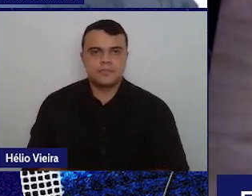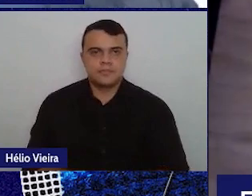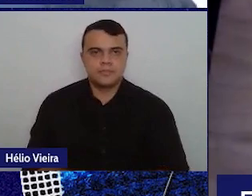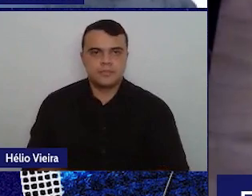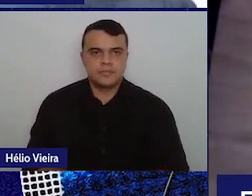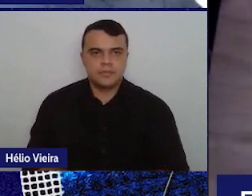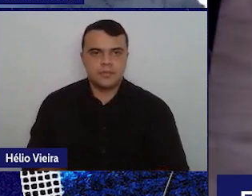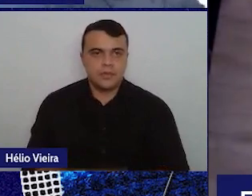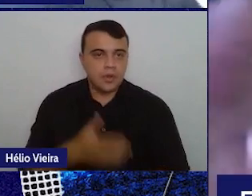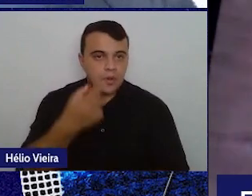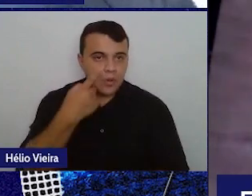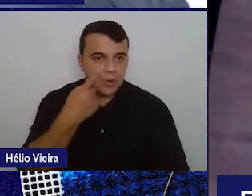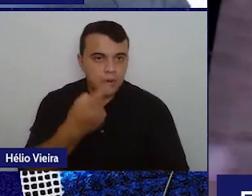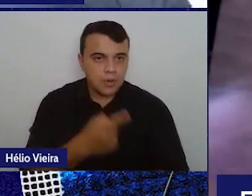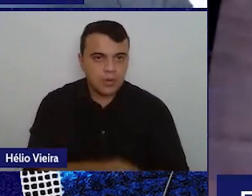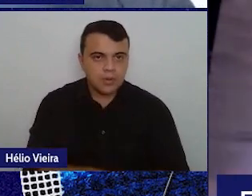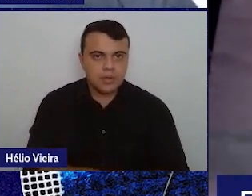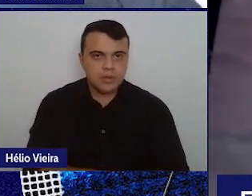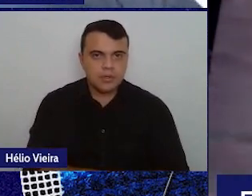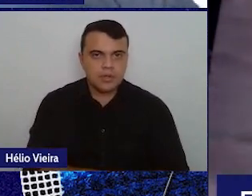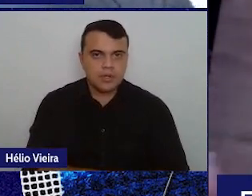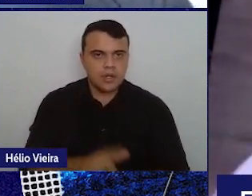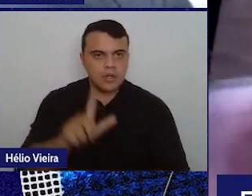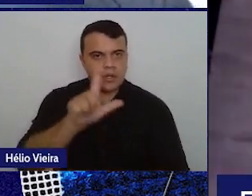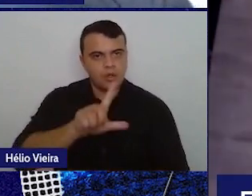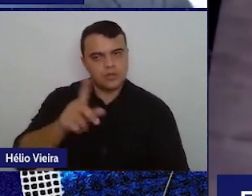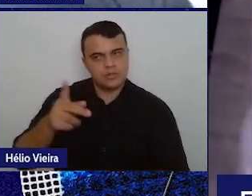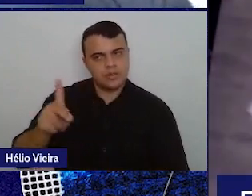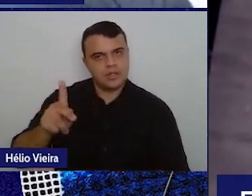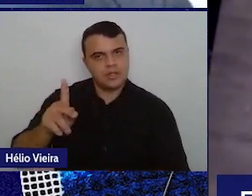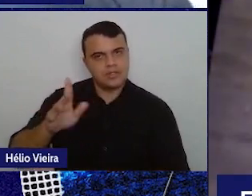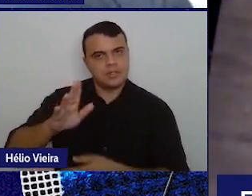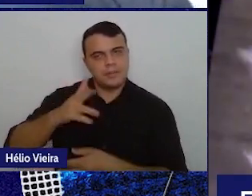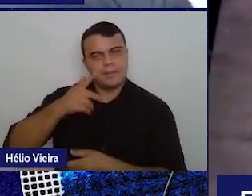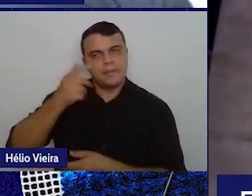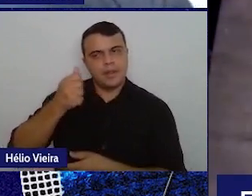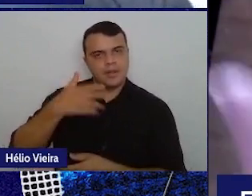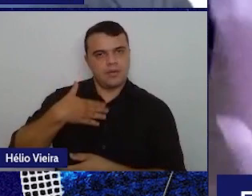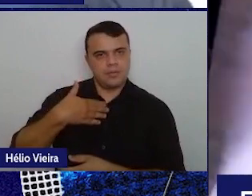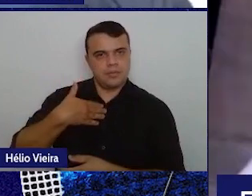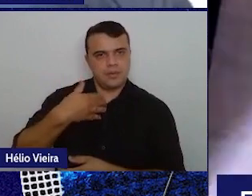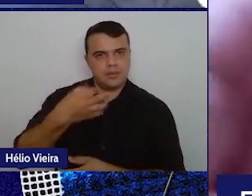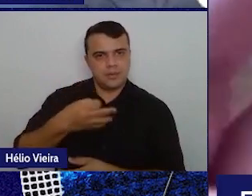disso aqui, ó. Lógico que o delas é infinitamente melhor do que o meu,